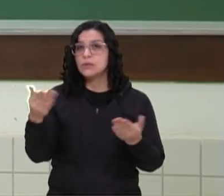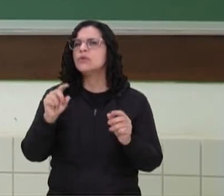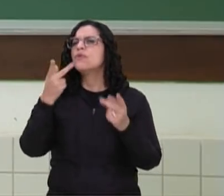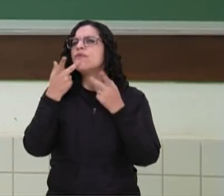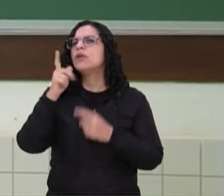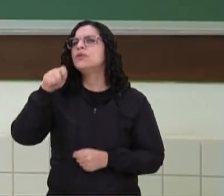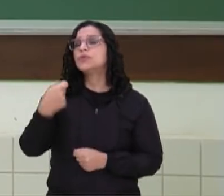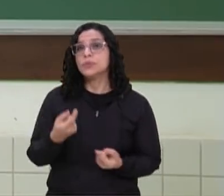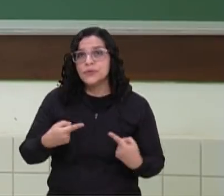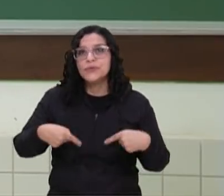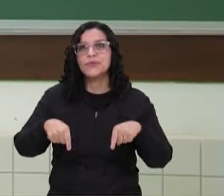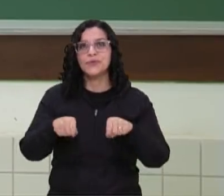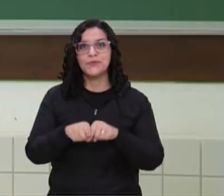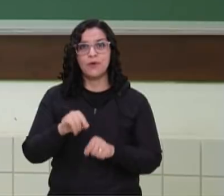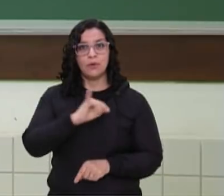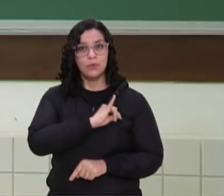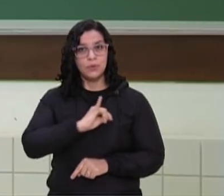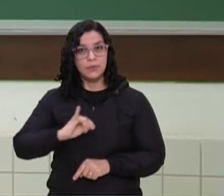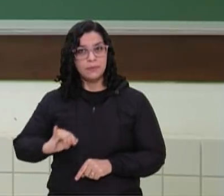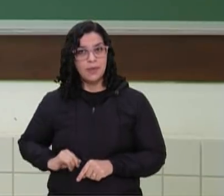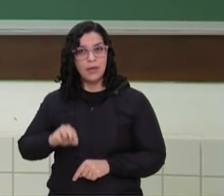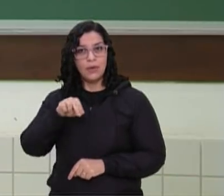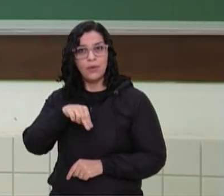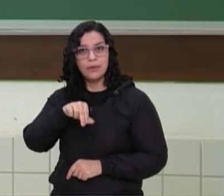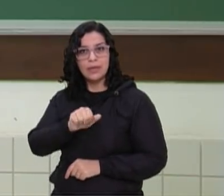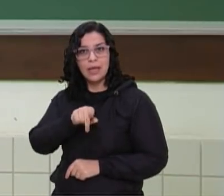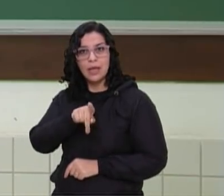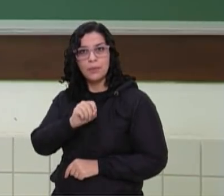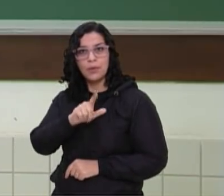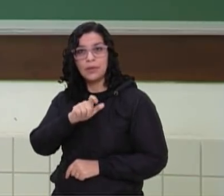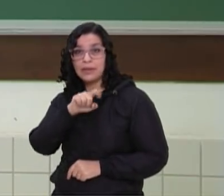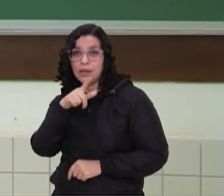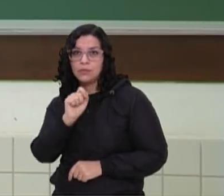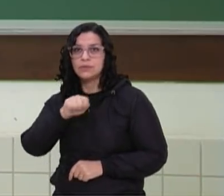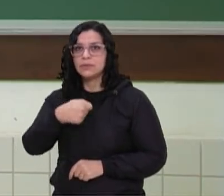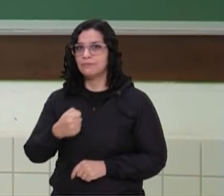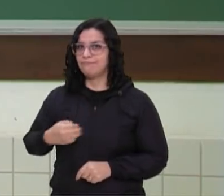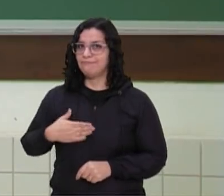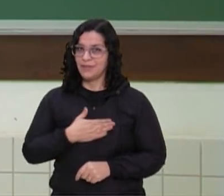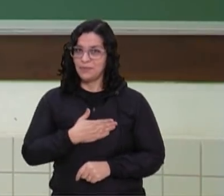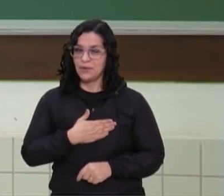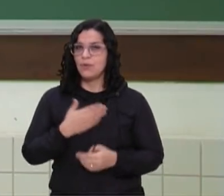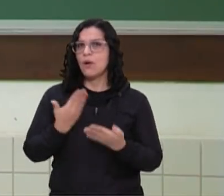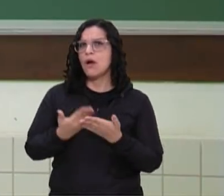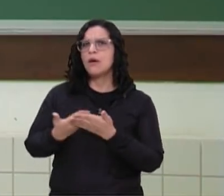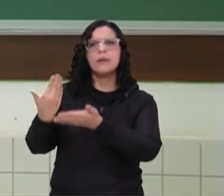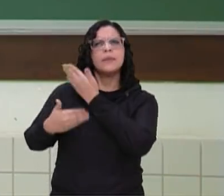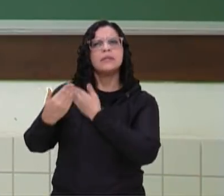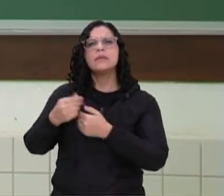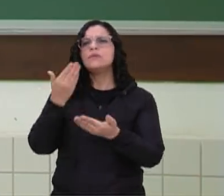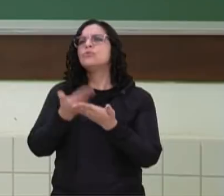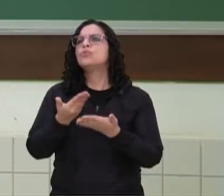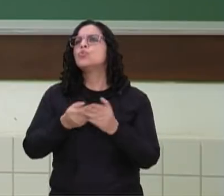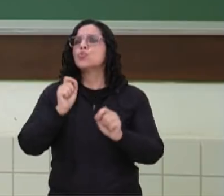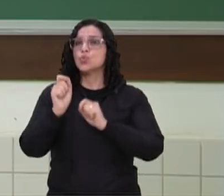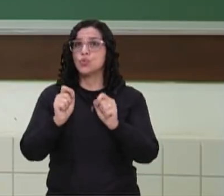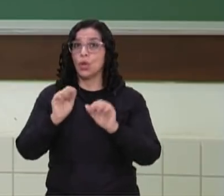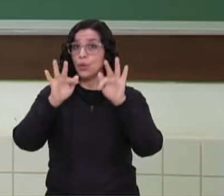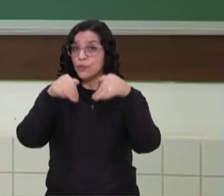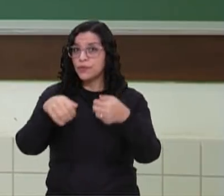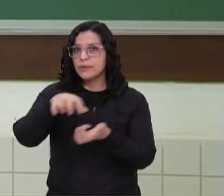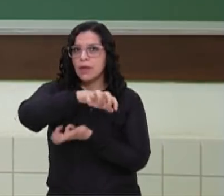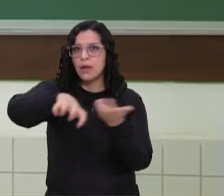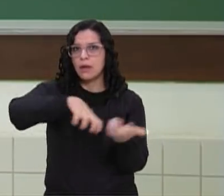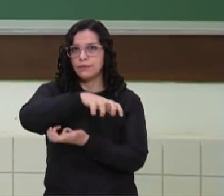abordar novamente o Império de Napoleão Bonaparte. Na aula anterior, o que a gente viu? A gente viu o fim da